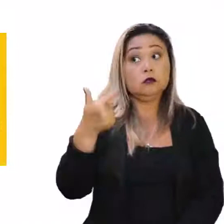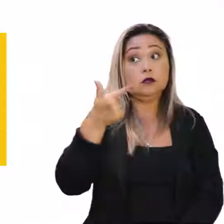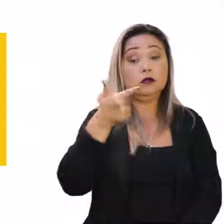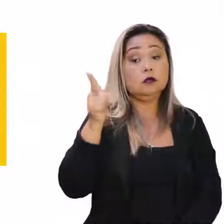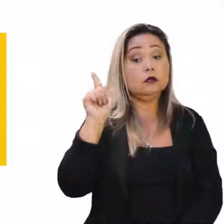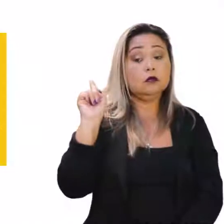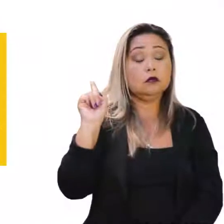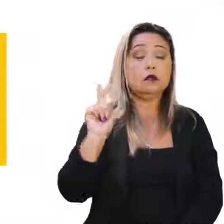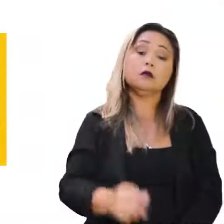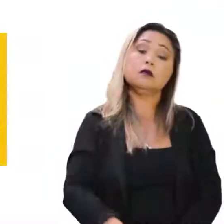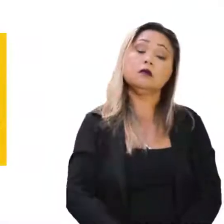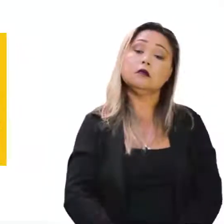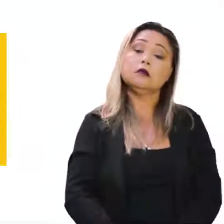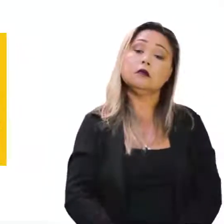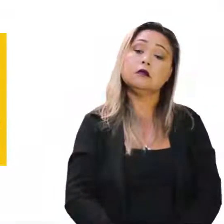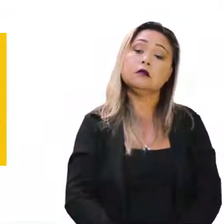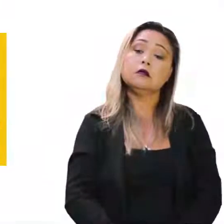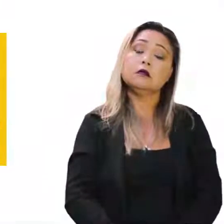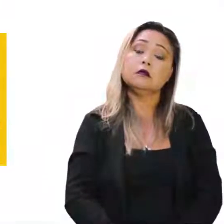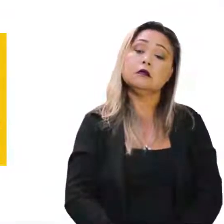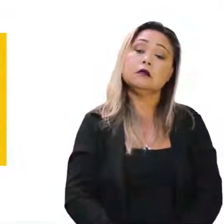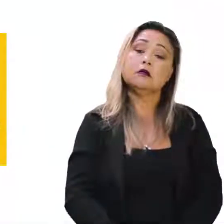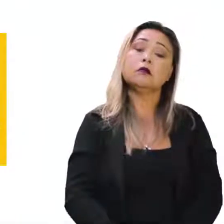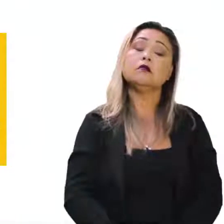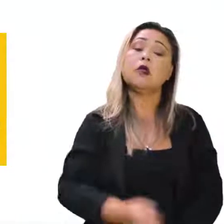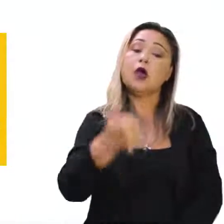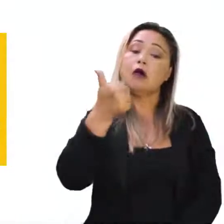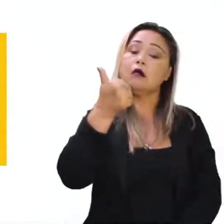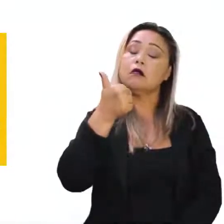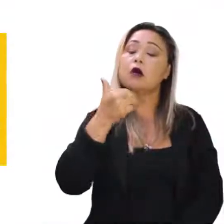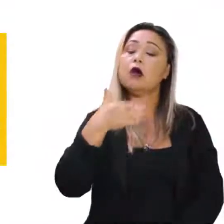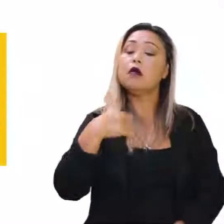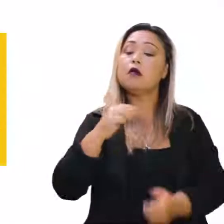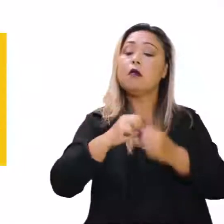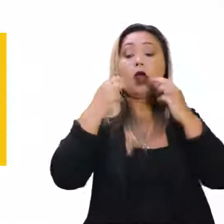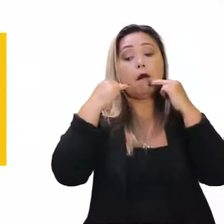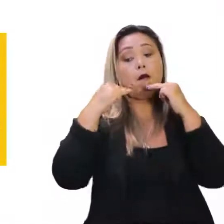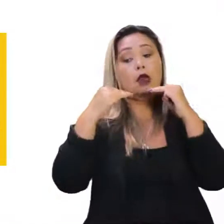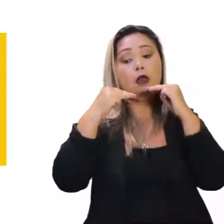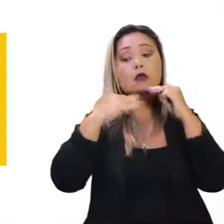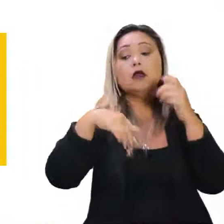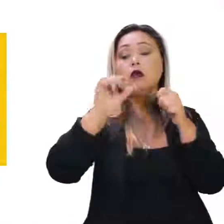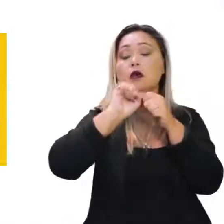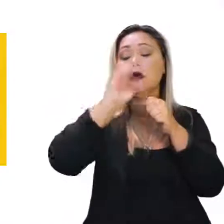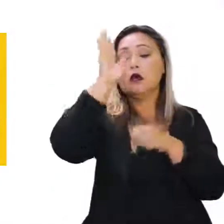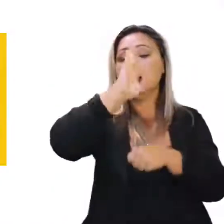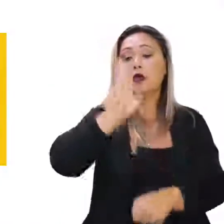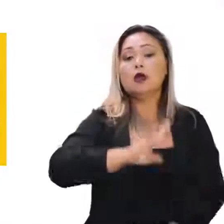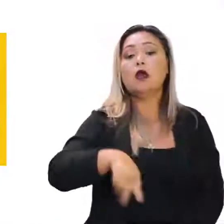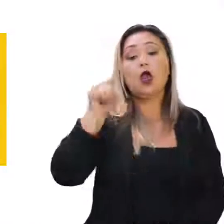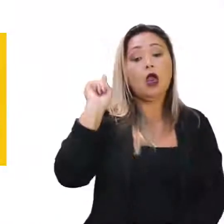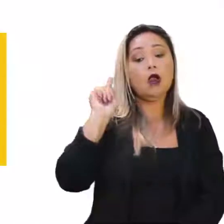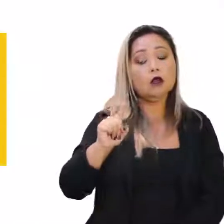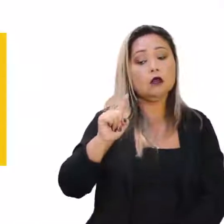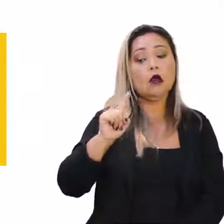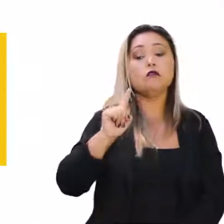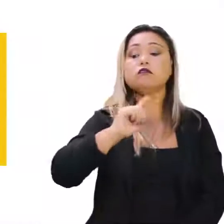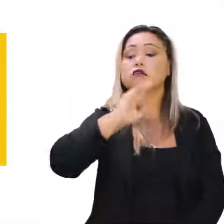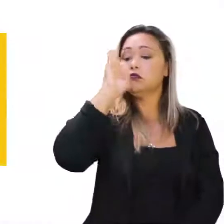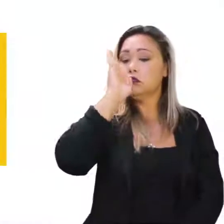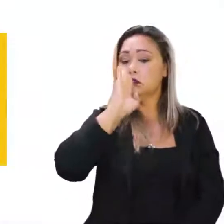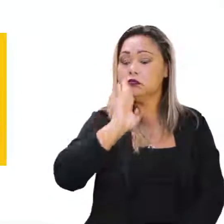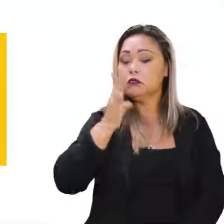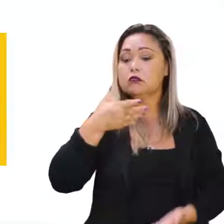outra obra, que é a primeira missa no Brasil. Então, o brasileiro Vitor Meirelles